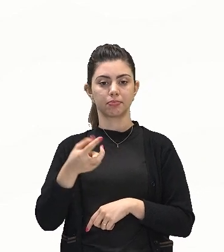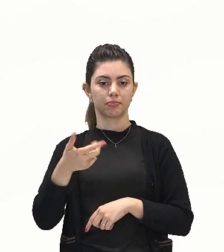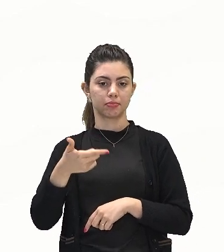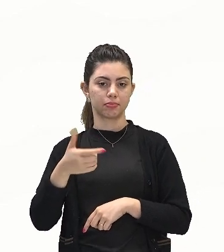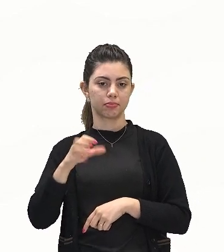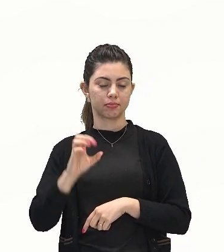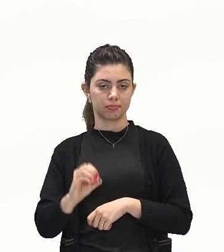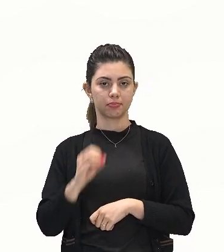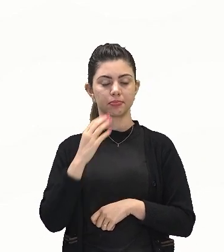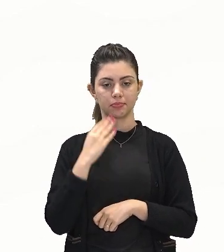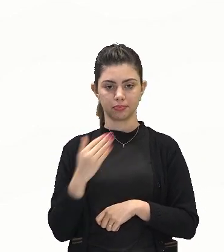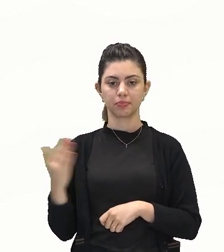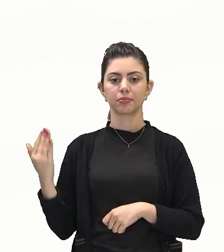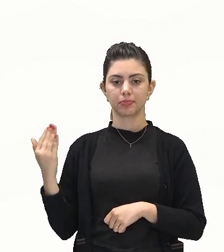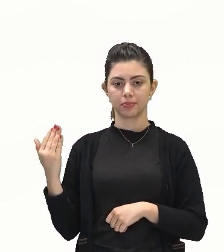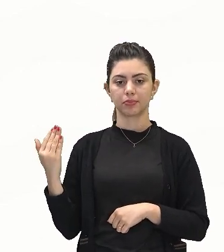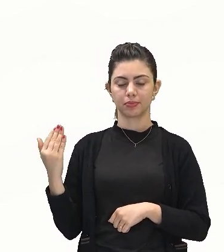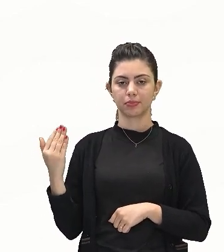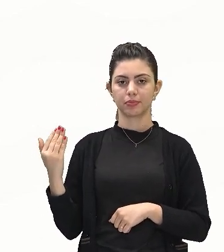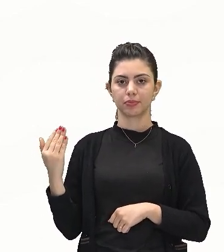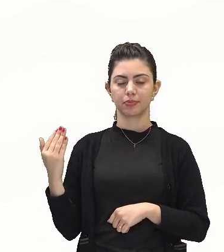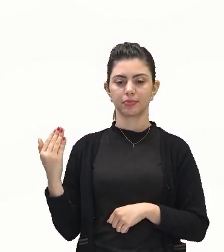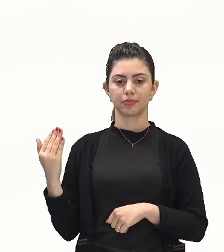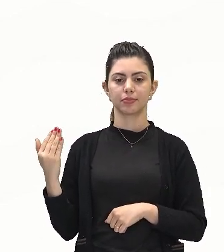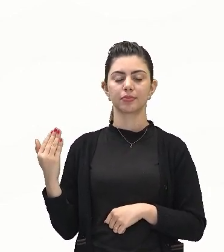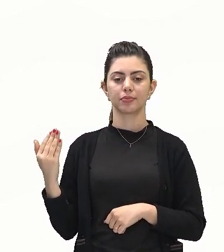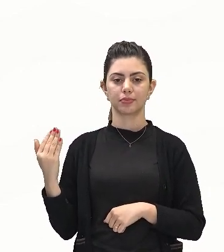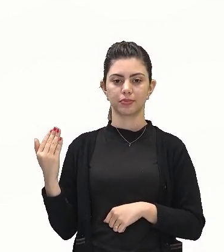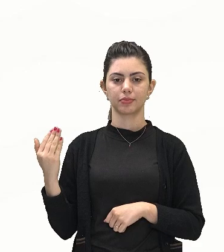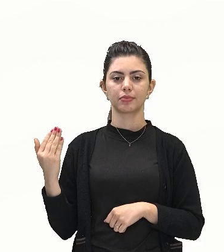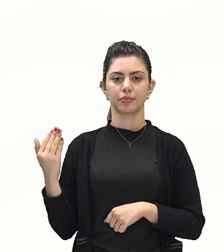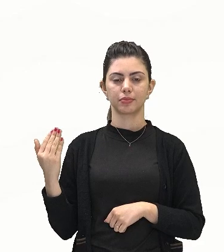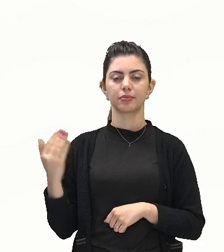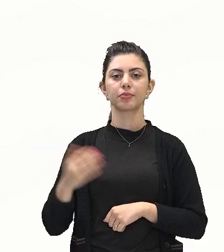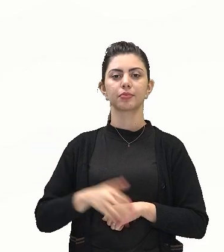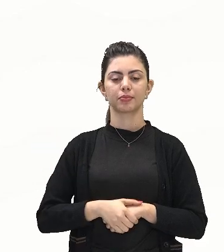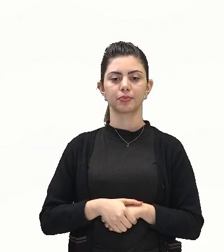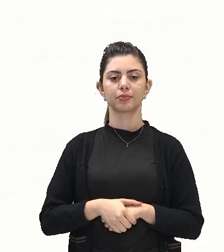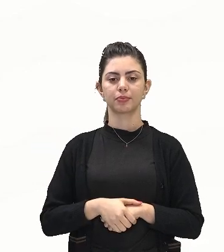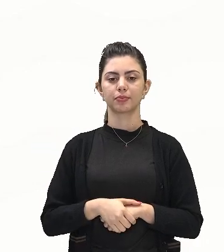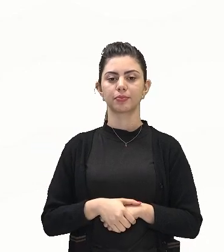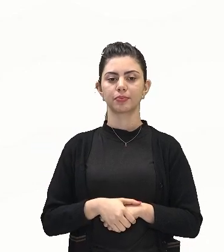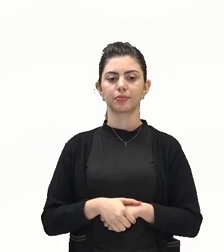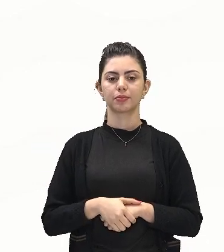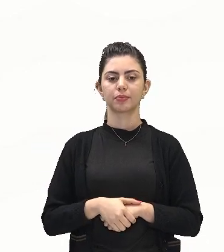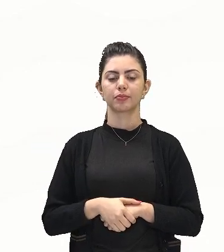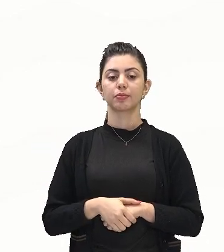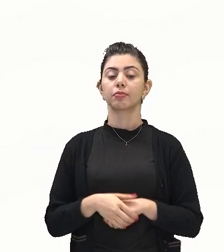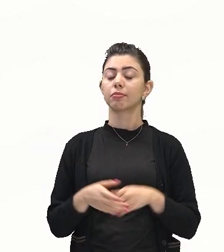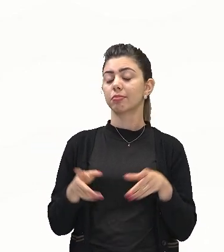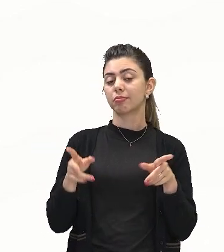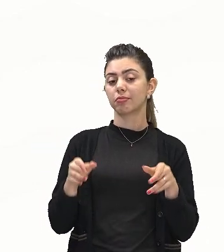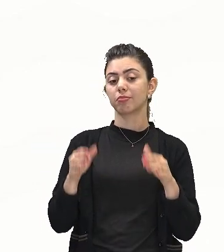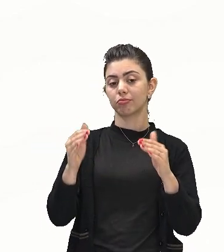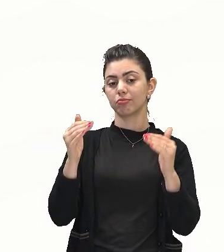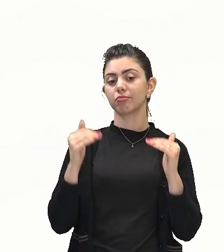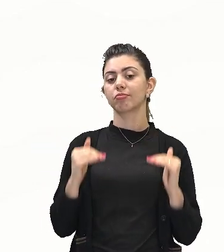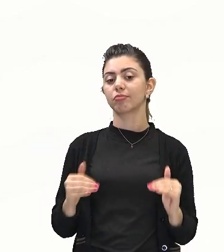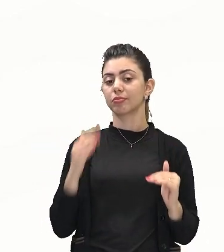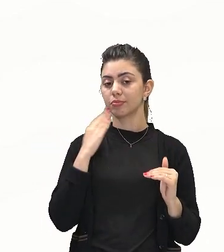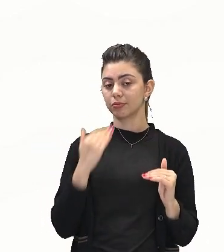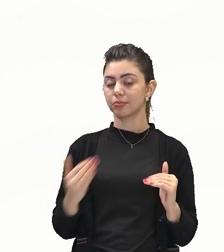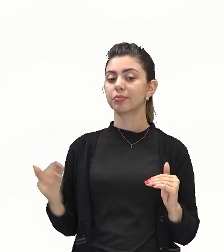ângulos internos de um hexágono é 720 graus. A mesma coisa vale para